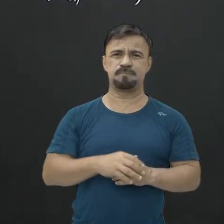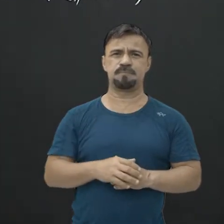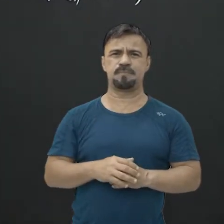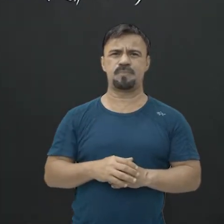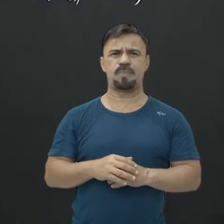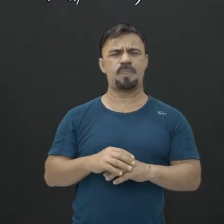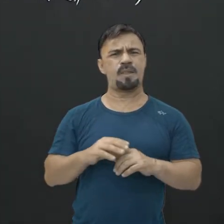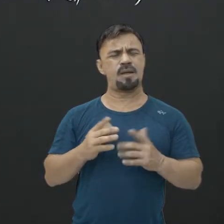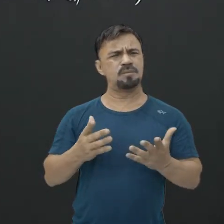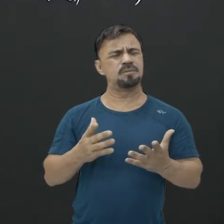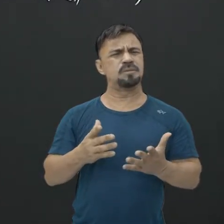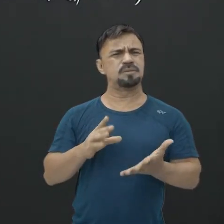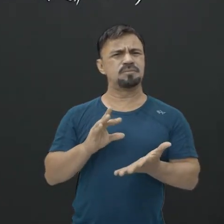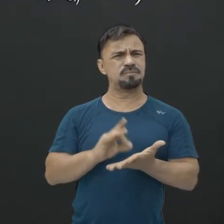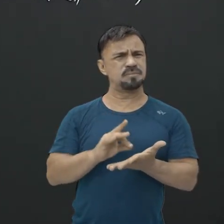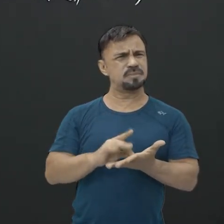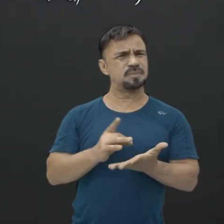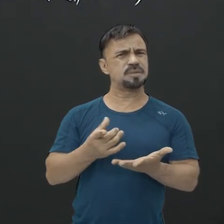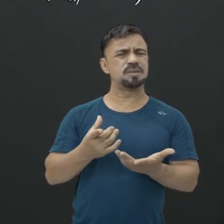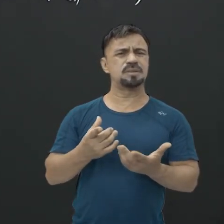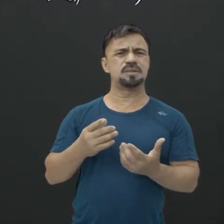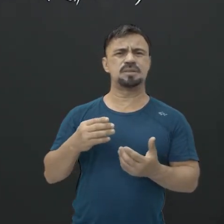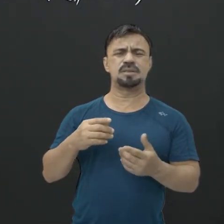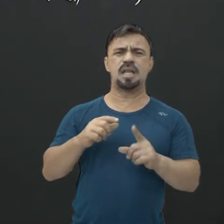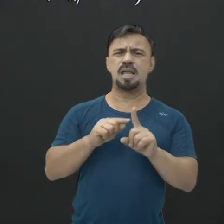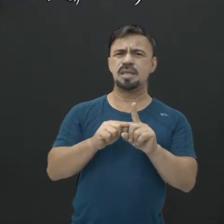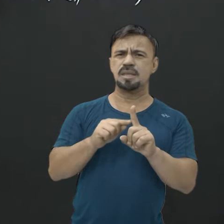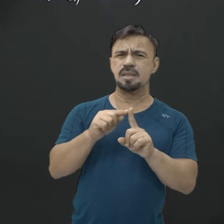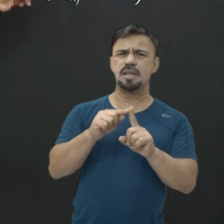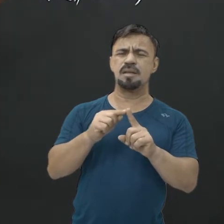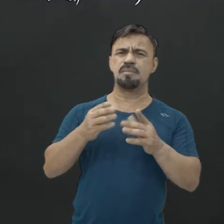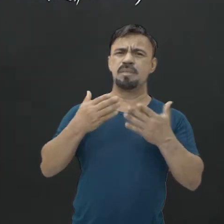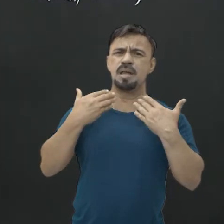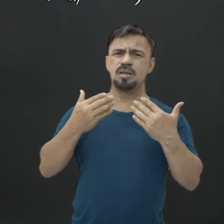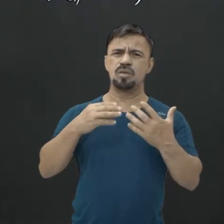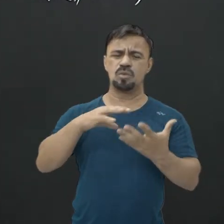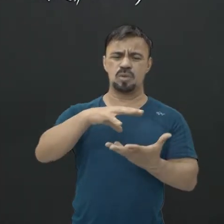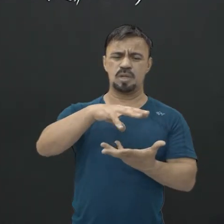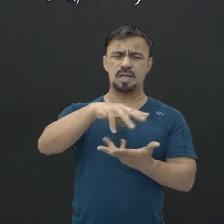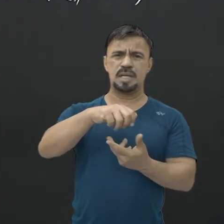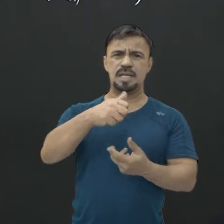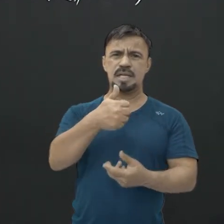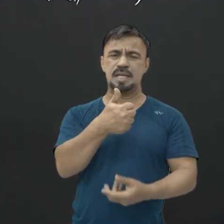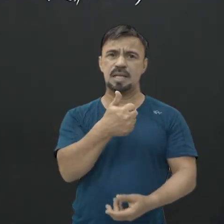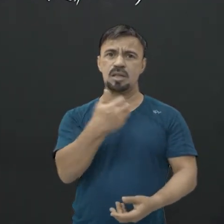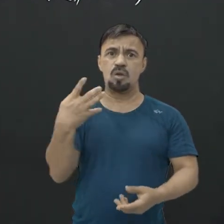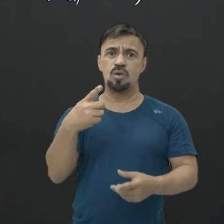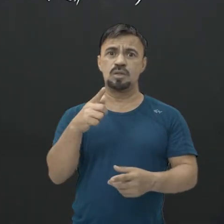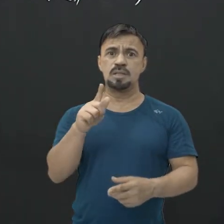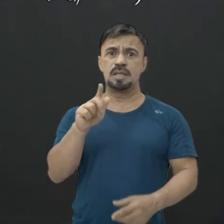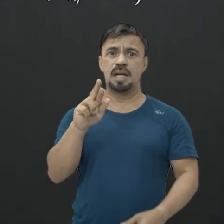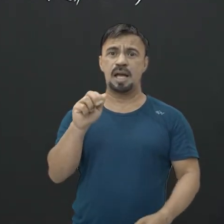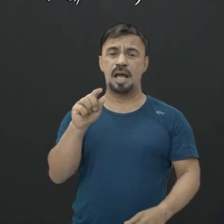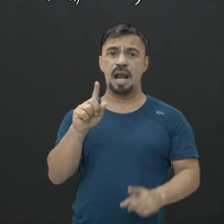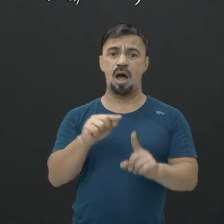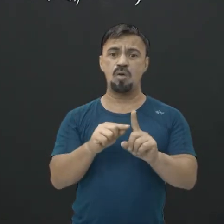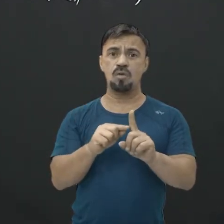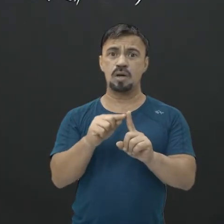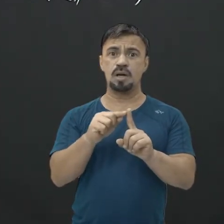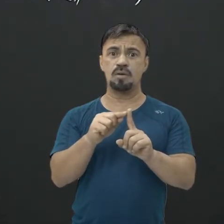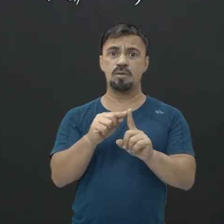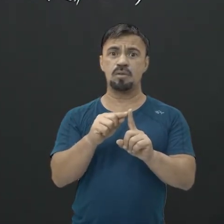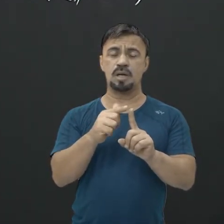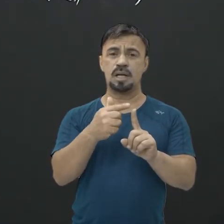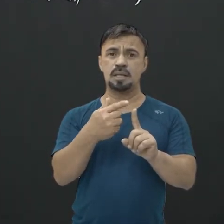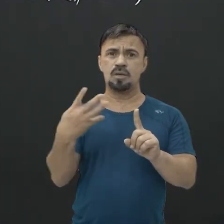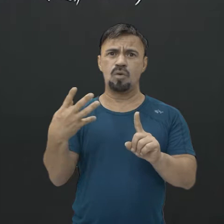gente, mas você está dizendo para mim que a temperatura média da Terra é de 14 graus. Que quente é esse? 14